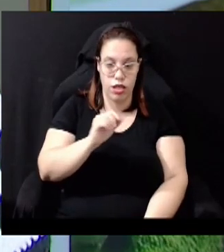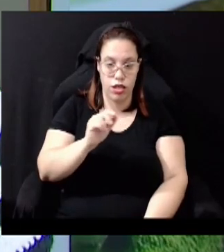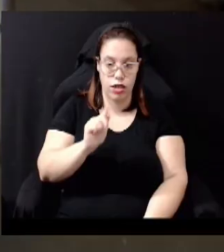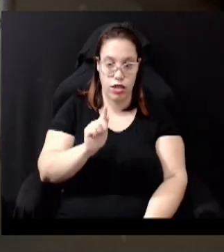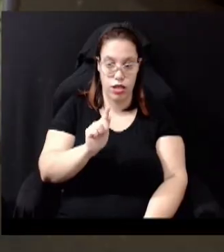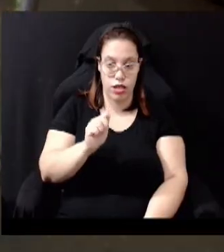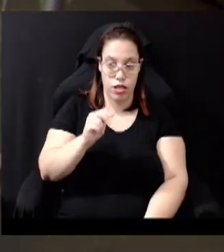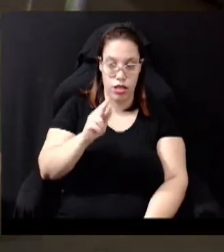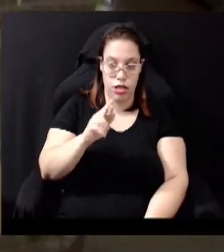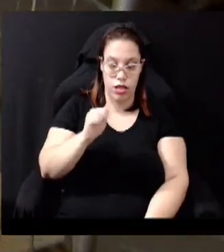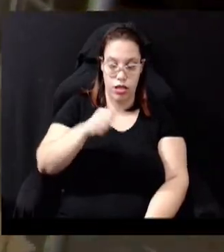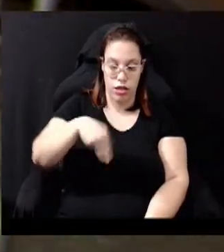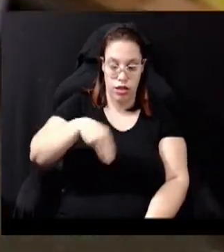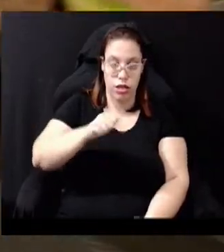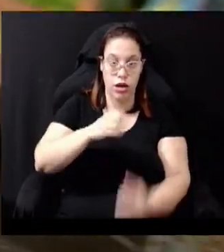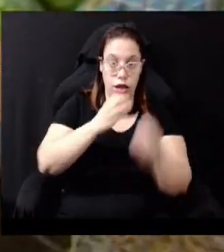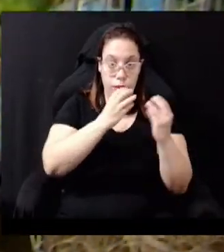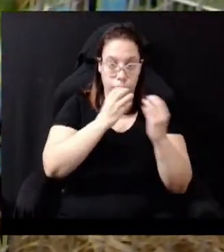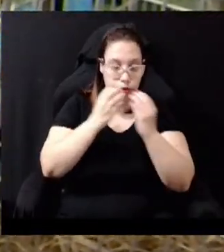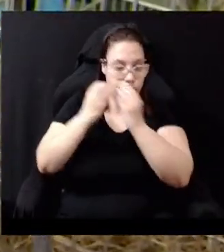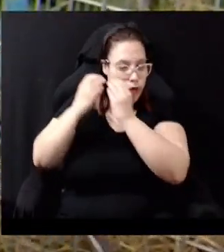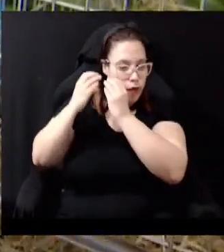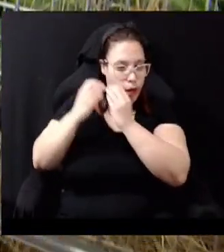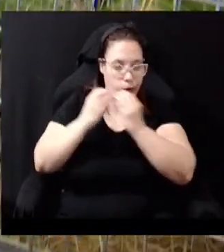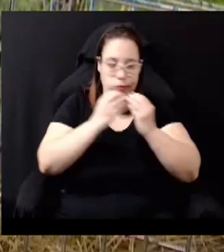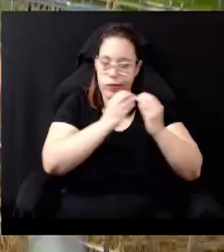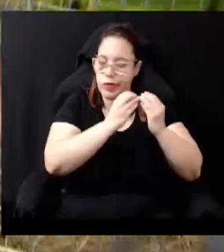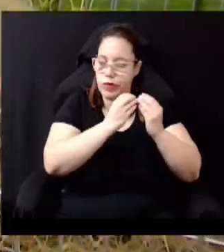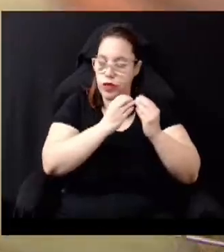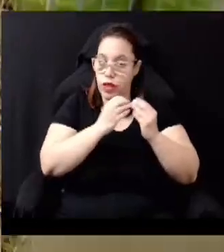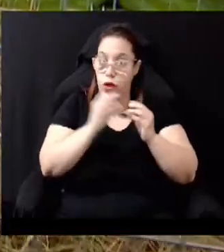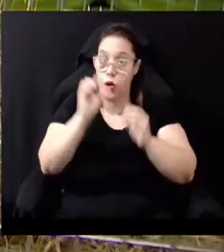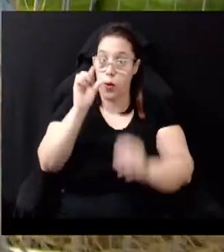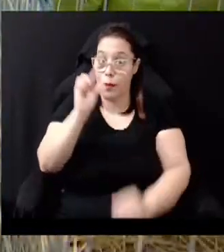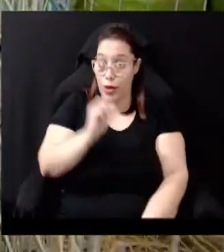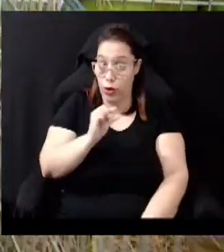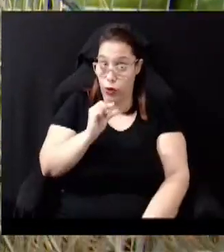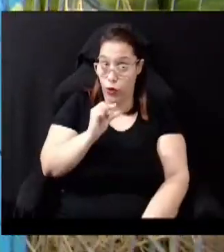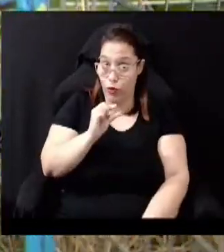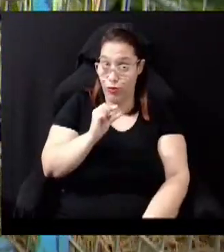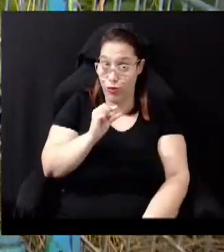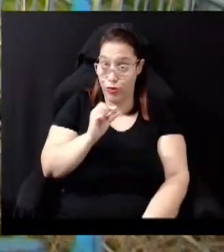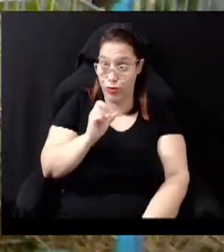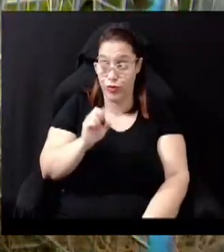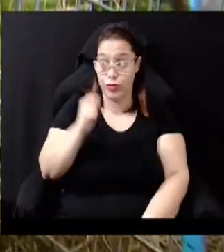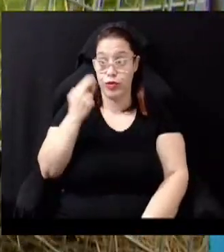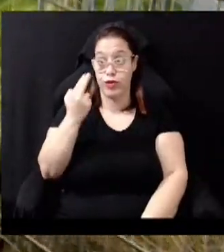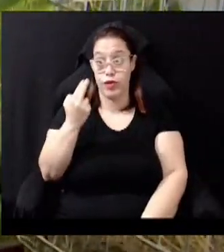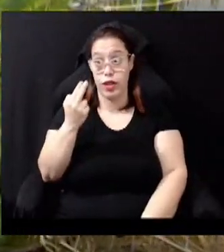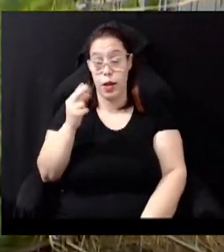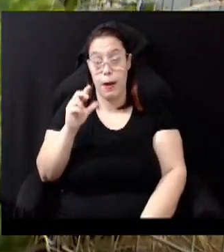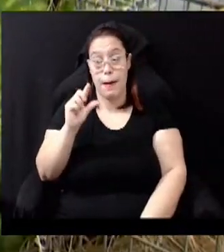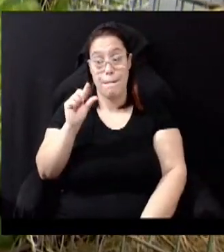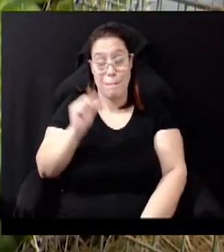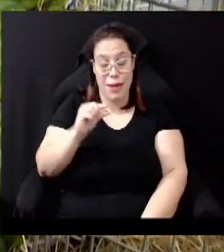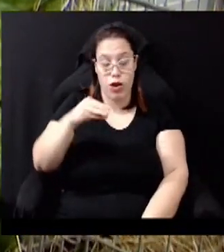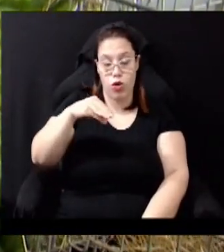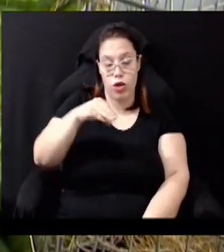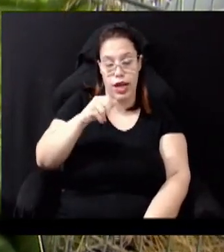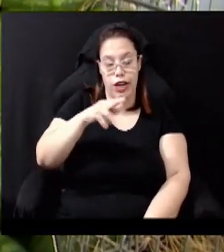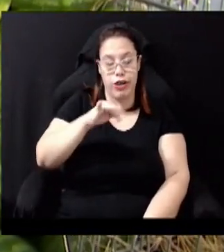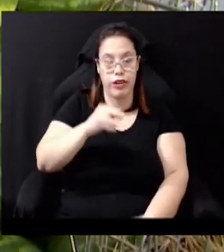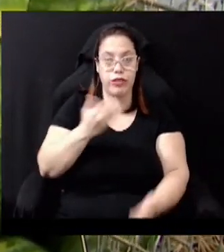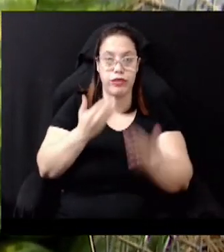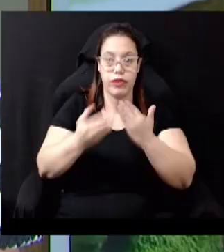a melancia ela vai ter uma densidade calórica menor, ou seja, ela vai ter menos calorias quando comparada com a